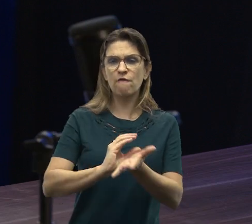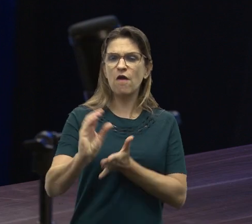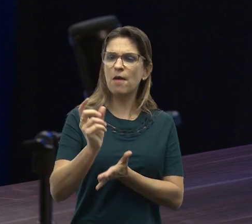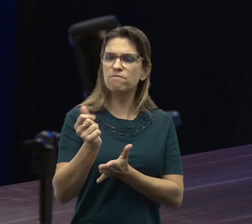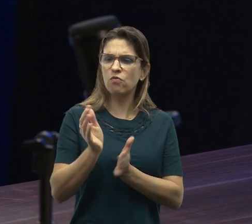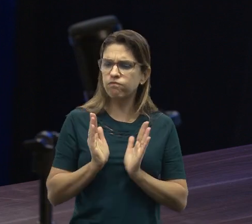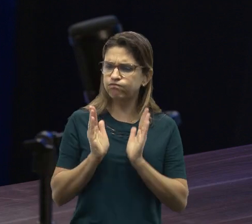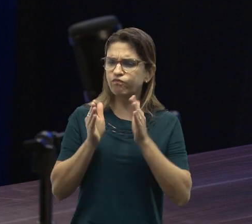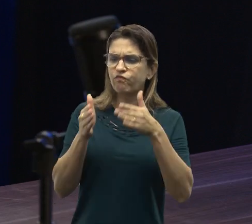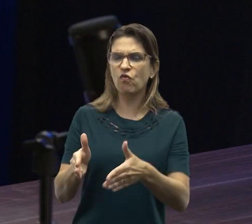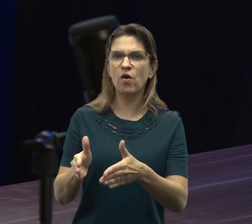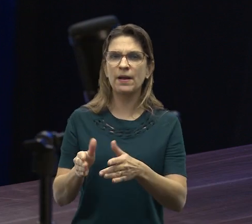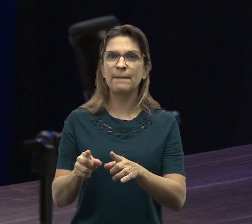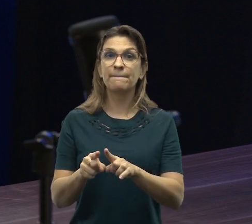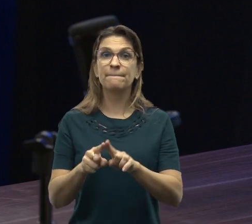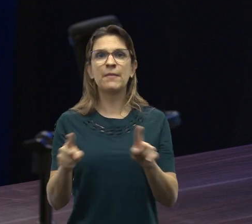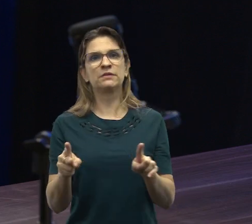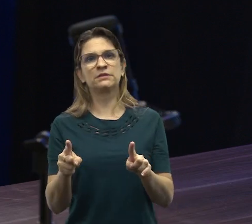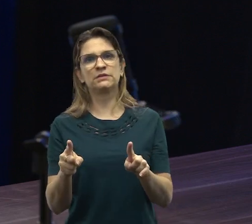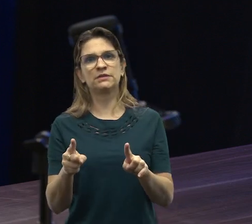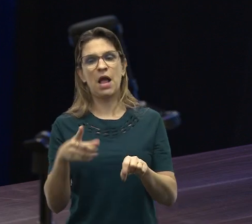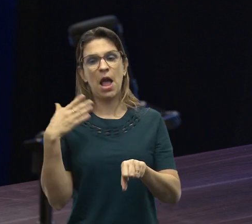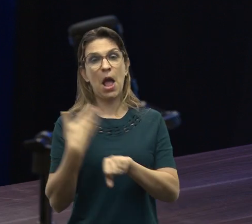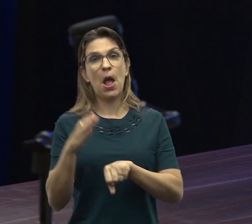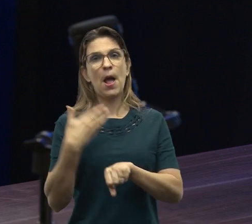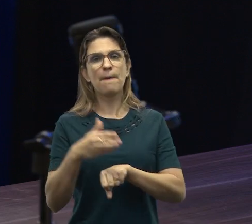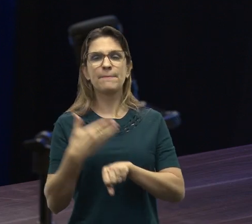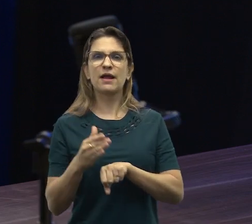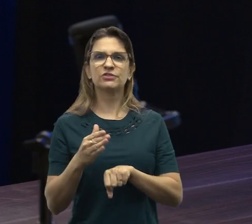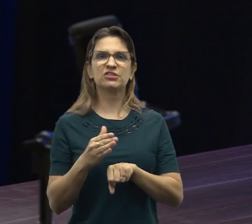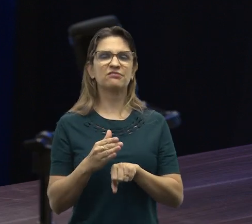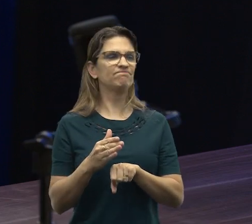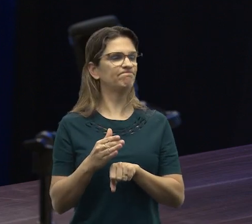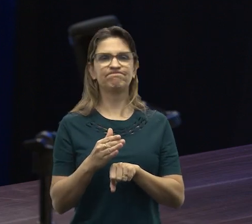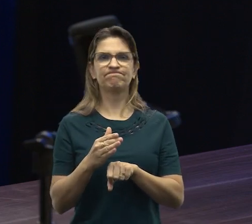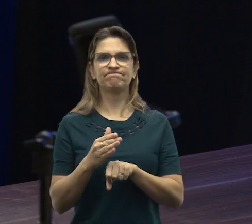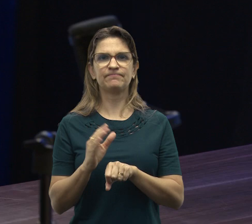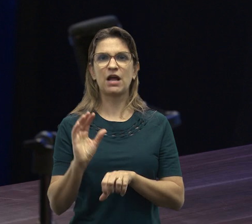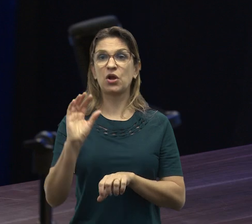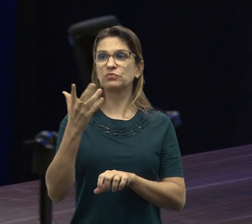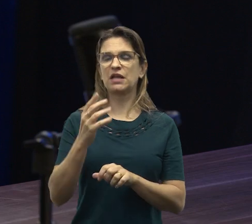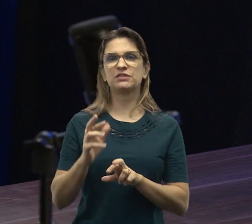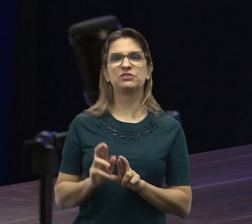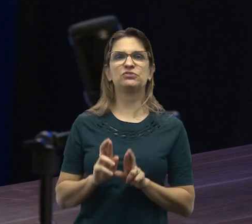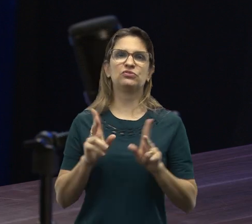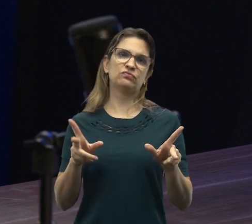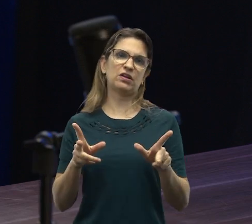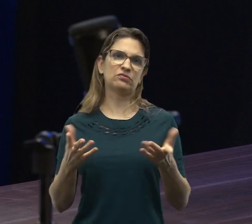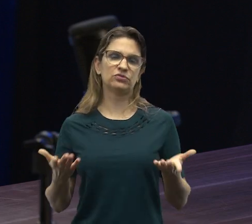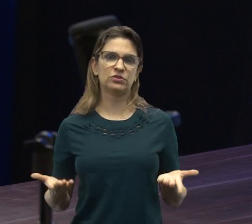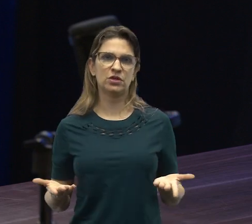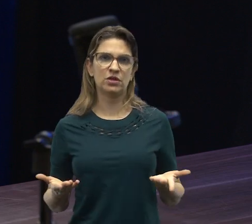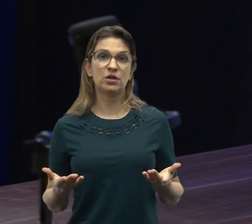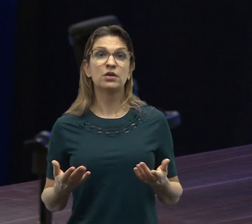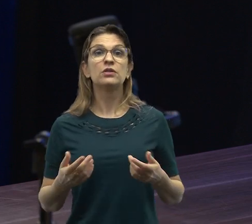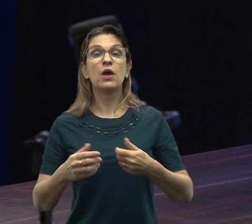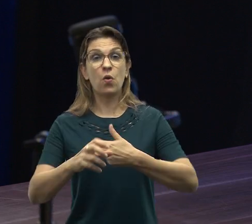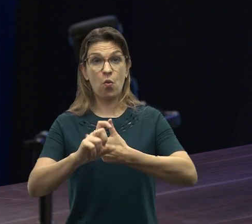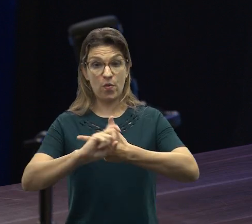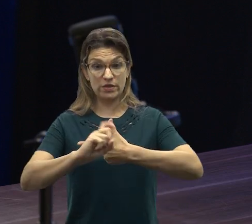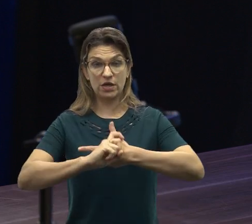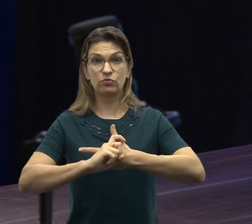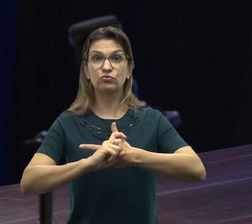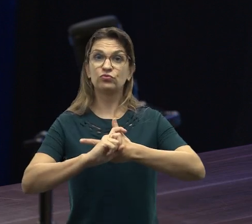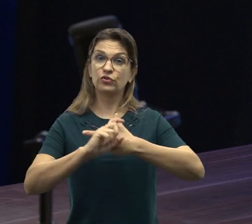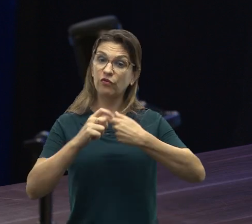para investimento, se efetivamente isso não está acontecendo. Então, é algo que realmente o Executivo precisa levar a